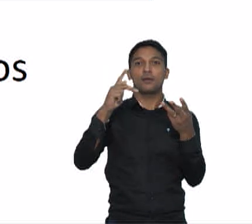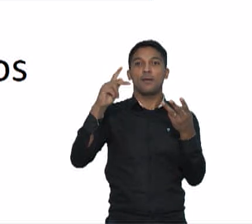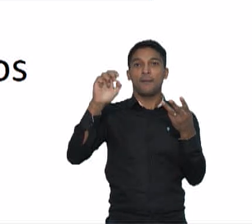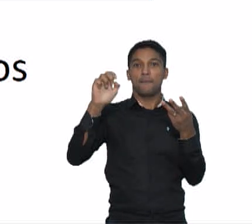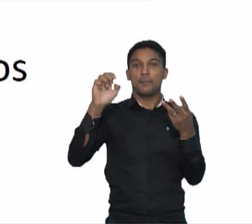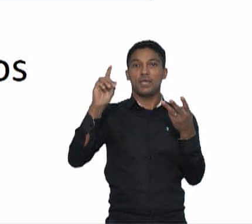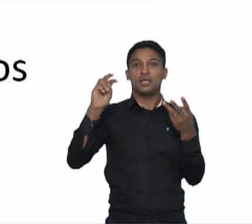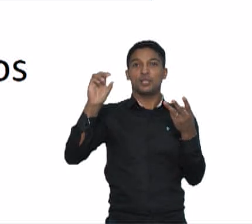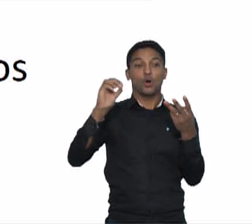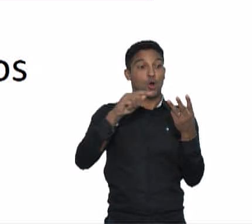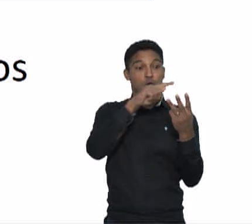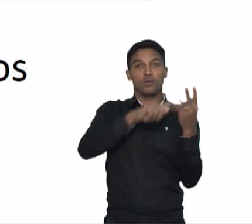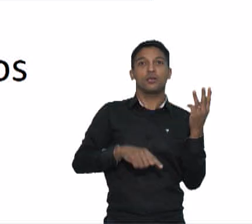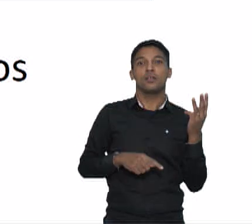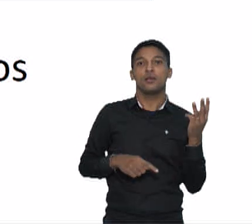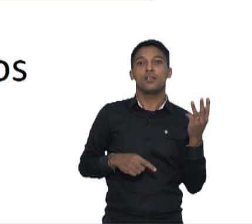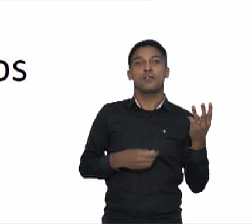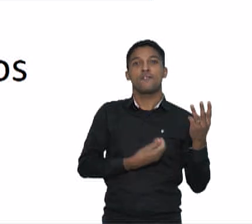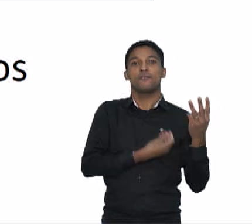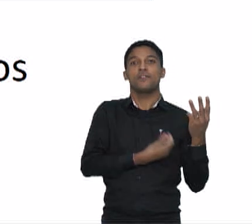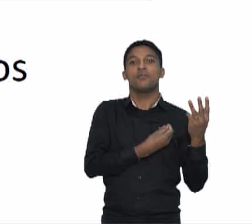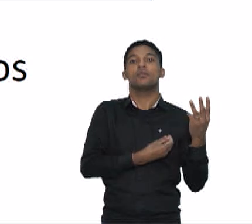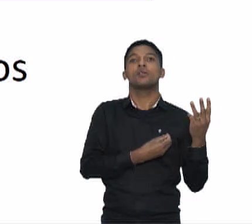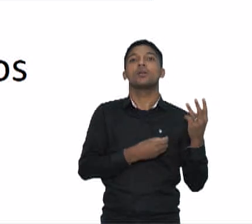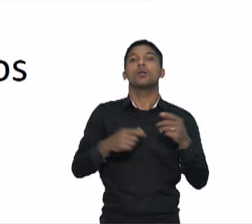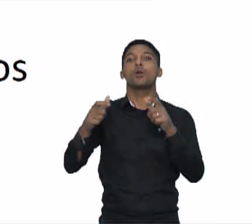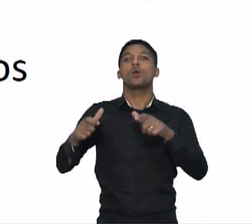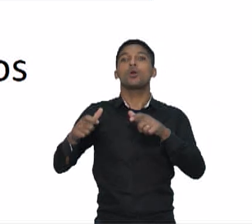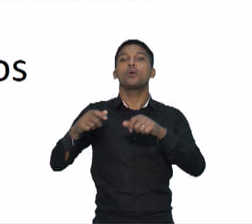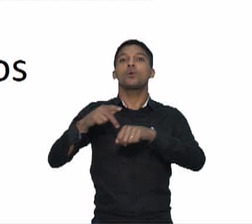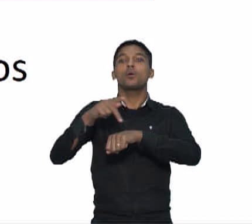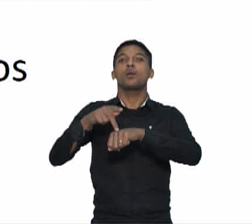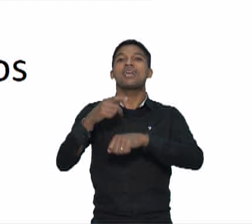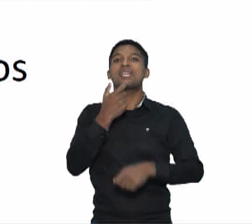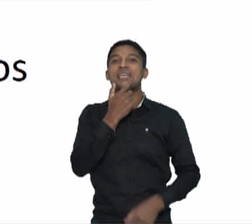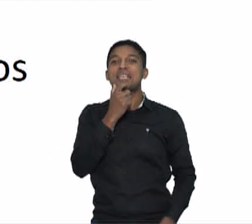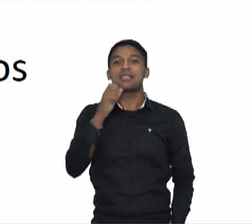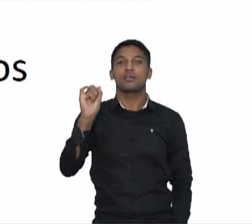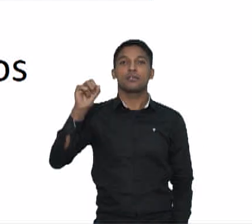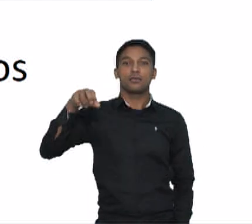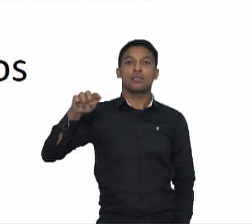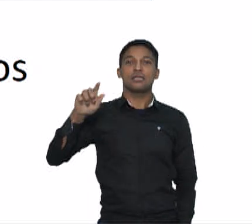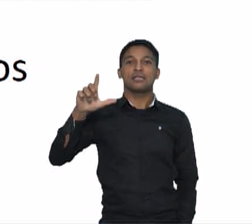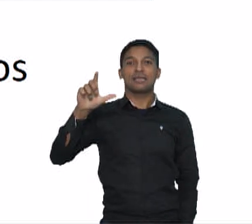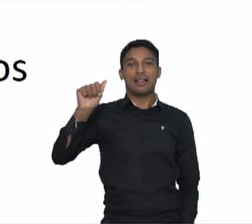Os complementos objeto são os termos regidos.